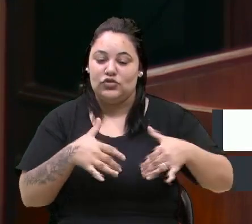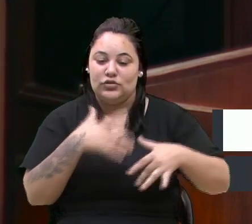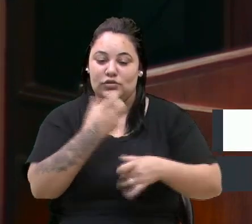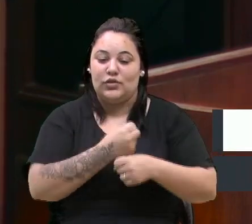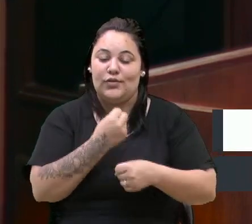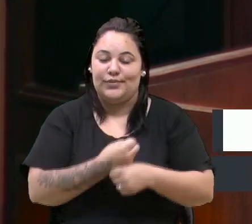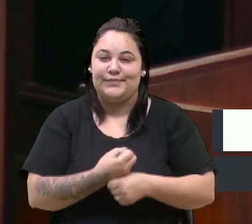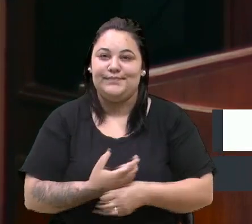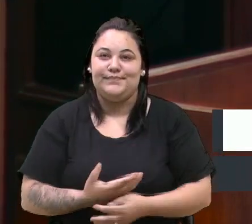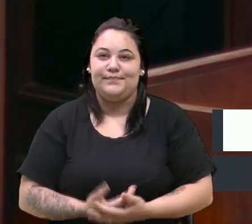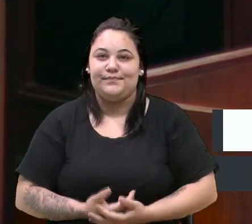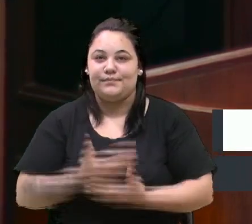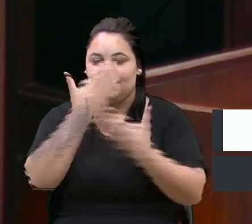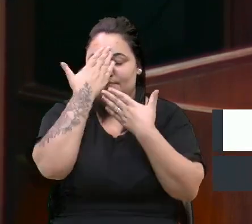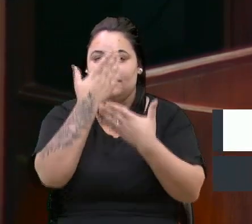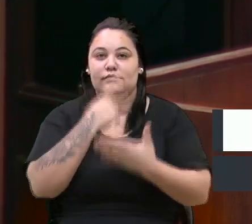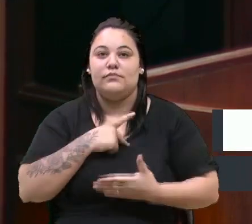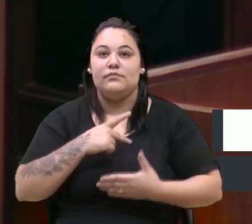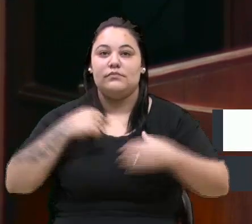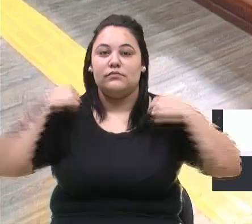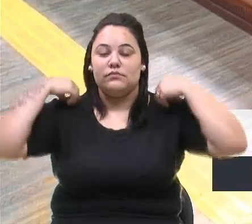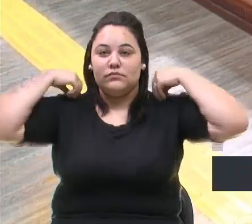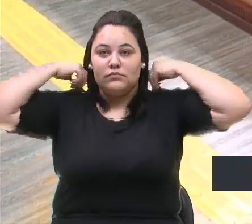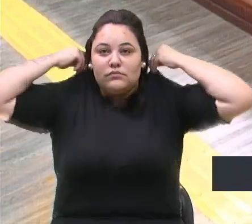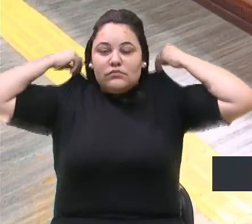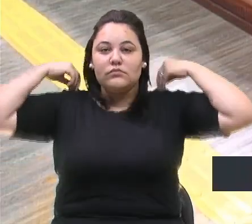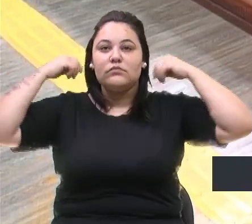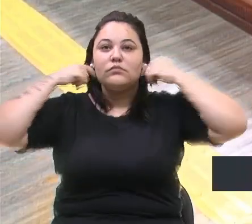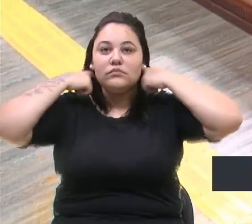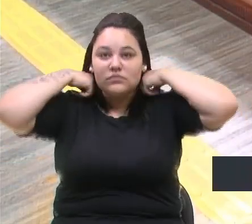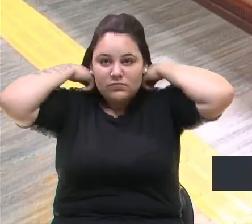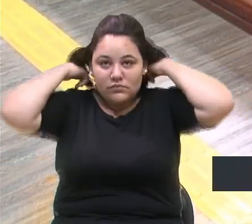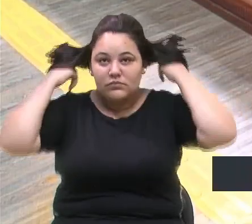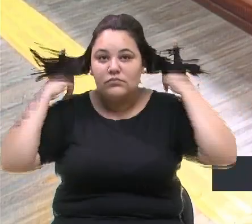sair. Obrigado, presidente. Obrigado. Próximo vereador inscrito.